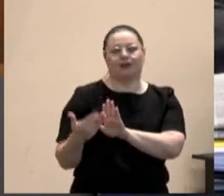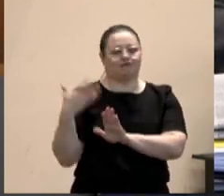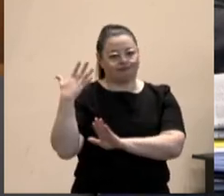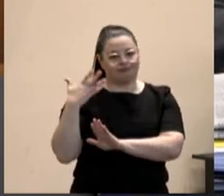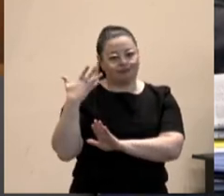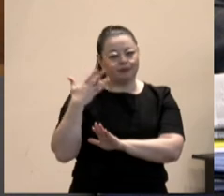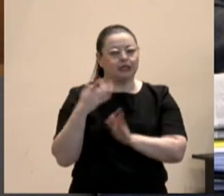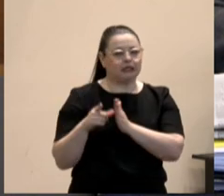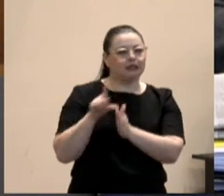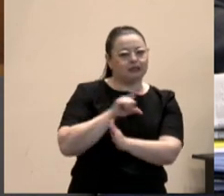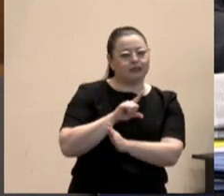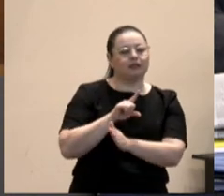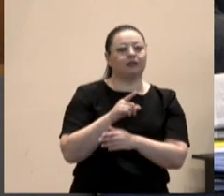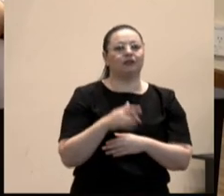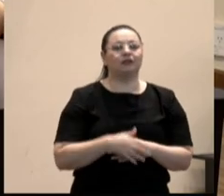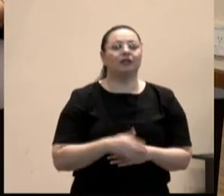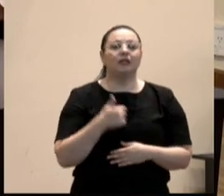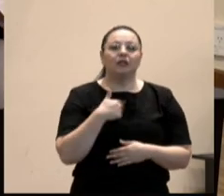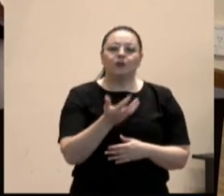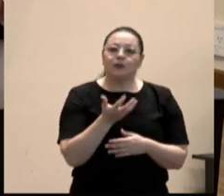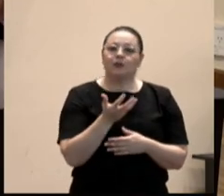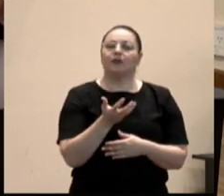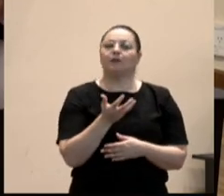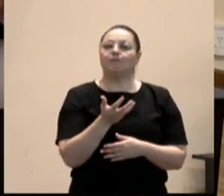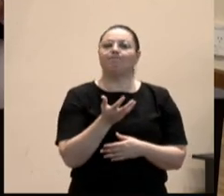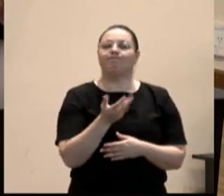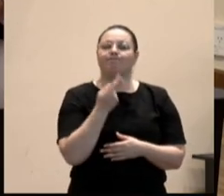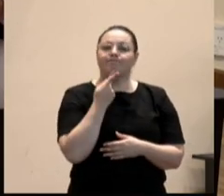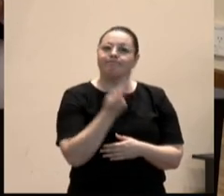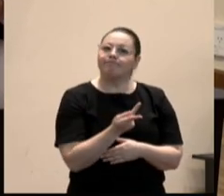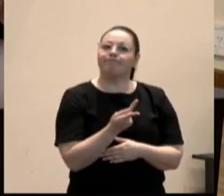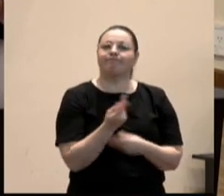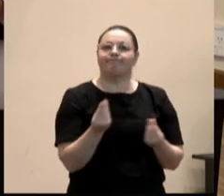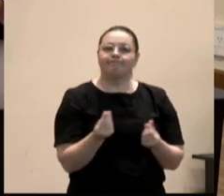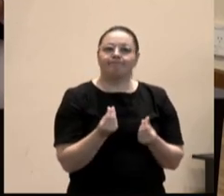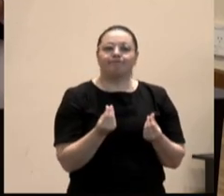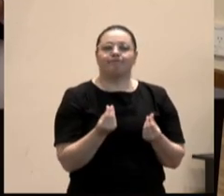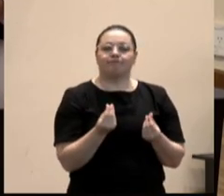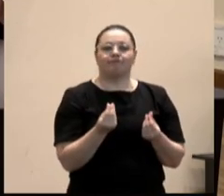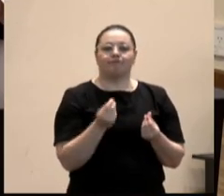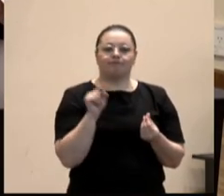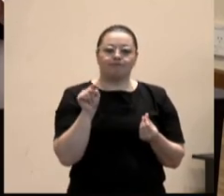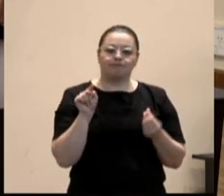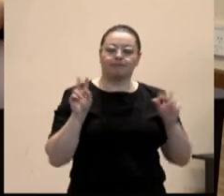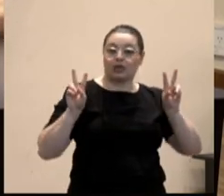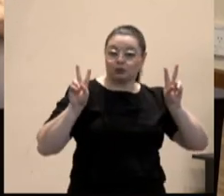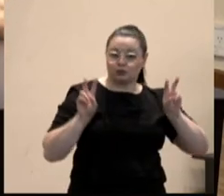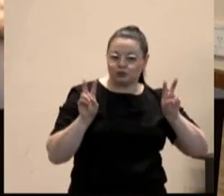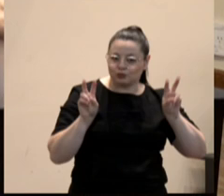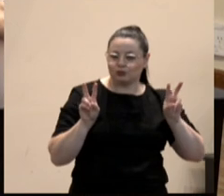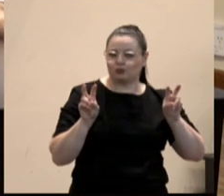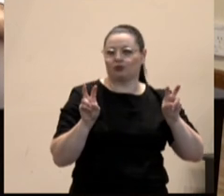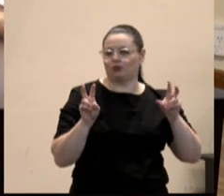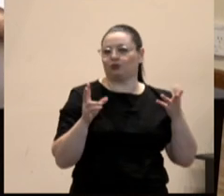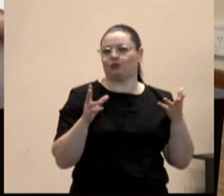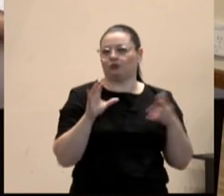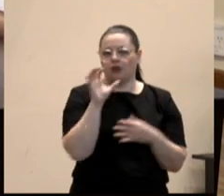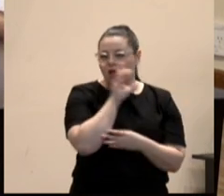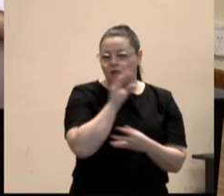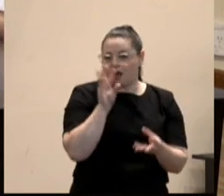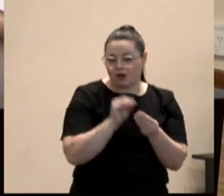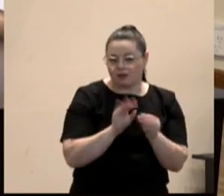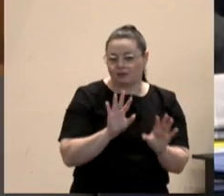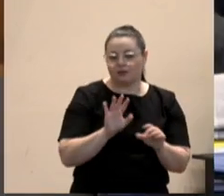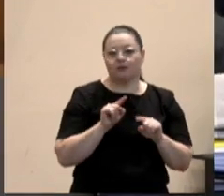expositor, né, dessa mesa, dizer que esse tema, né, muito